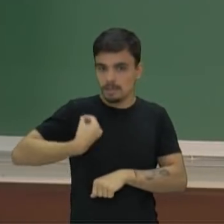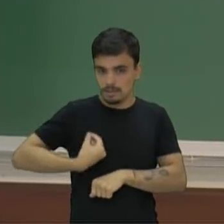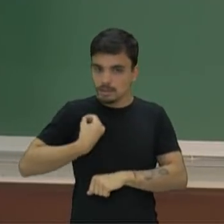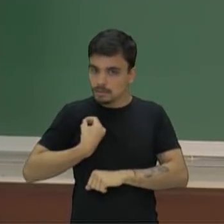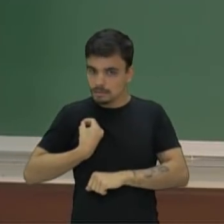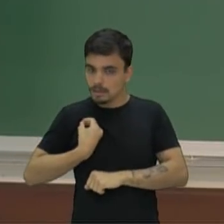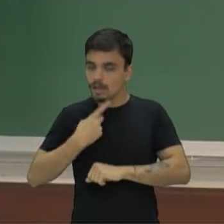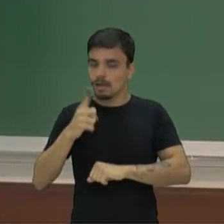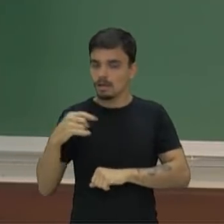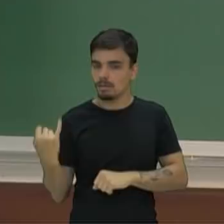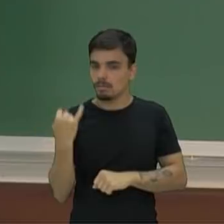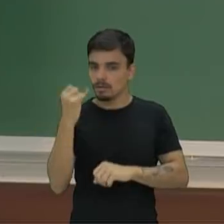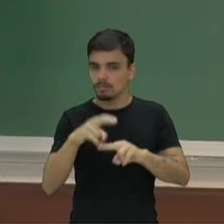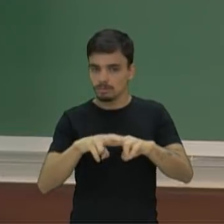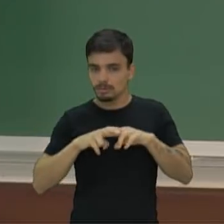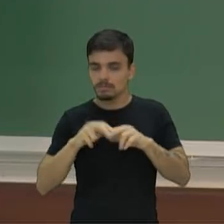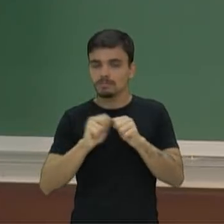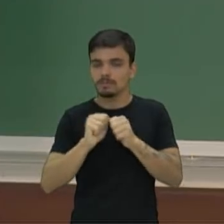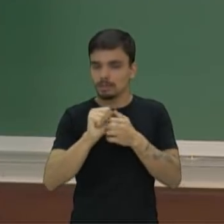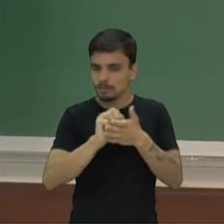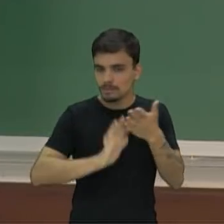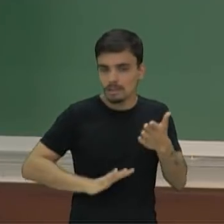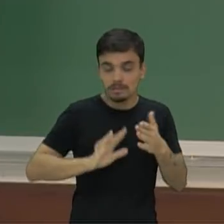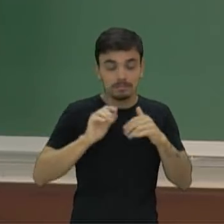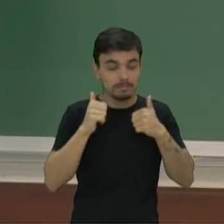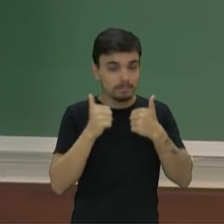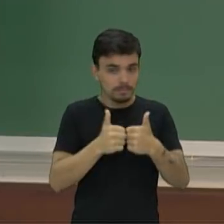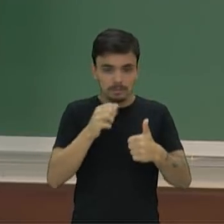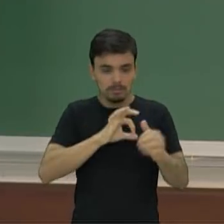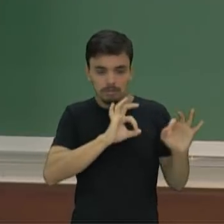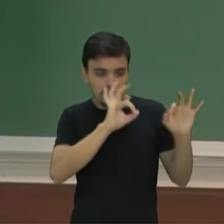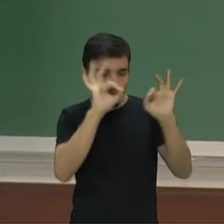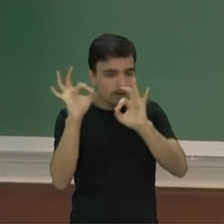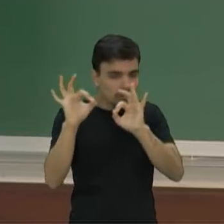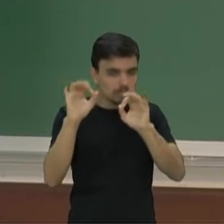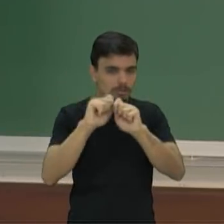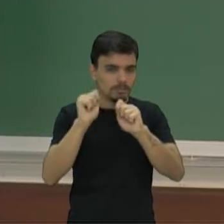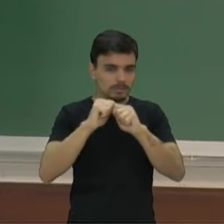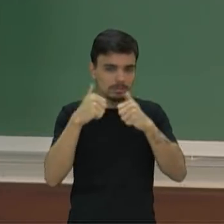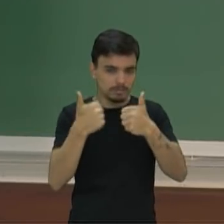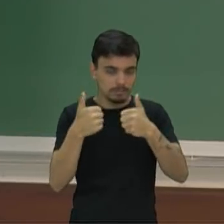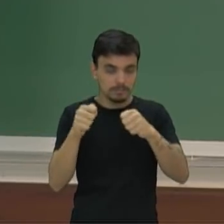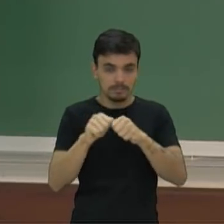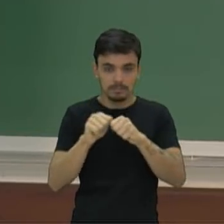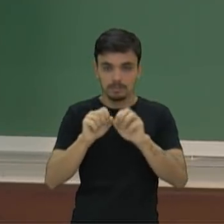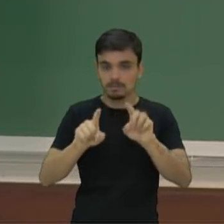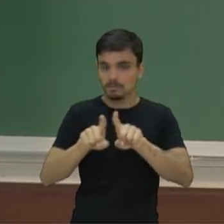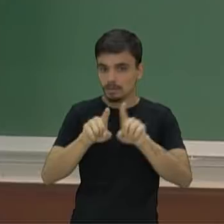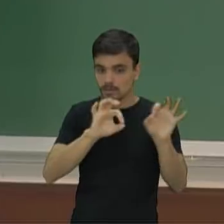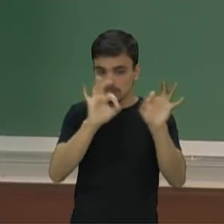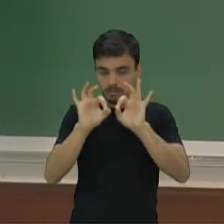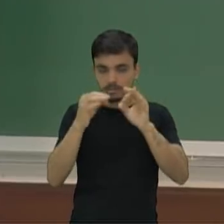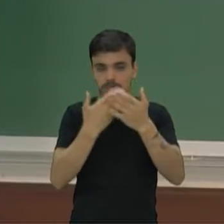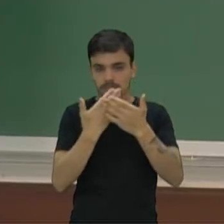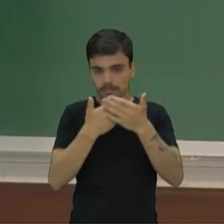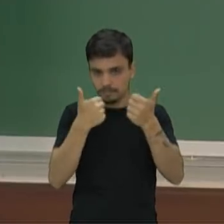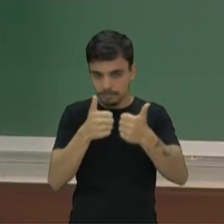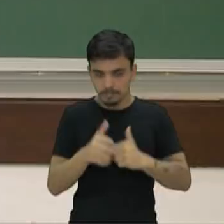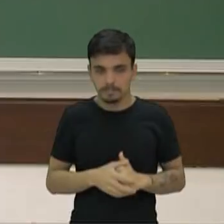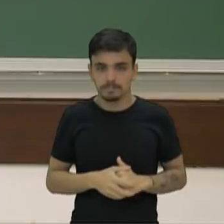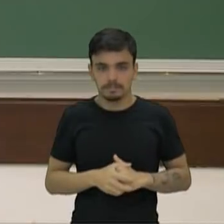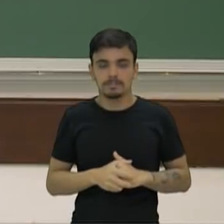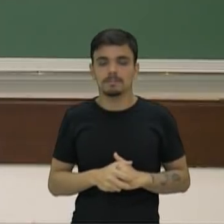fundamental. Faça a atividade, galerinha. Não ficam só assistindo, só fazendo as atividades e também assistam as aulas, que é muito